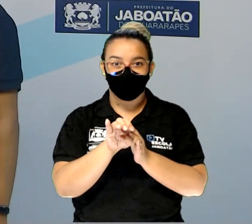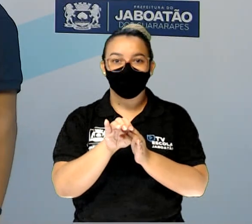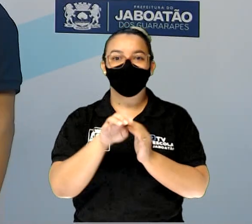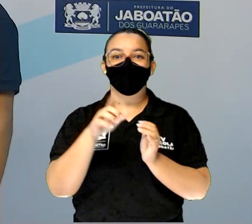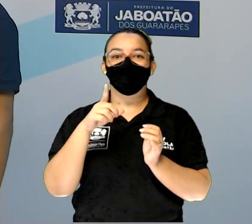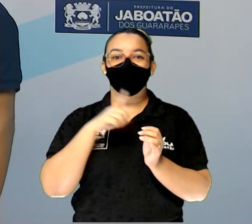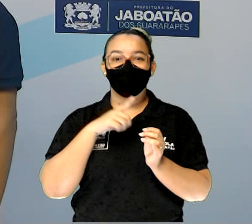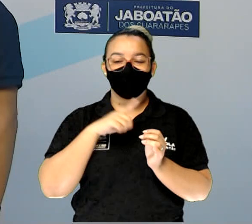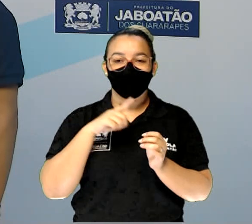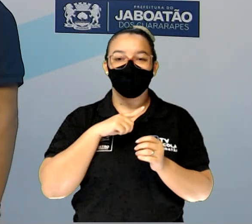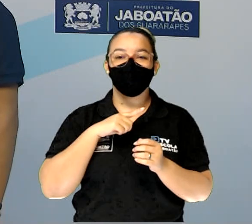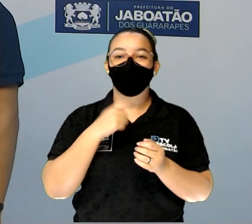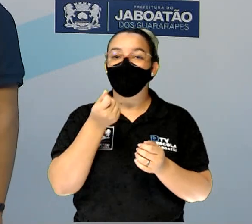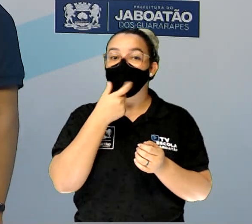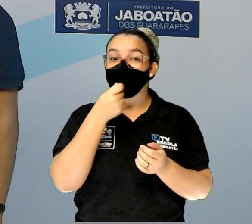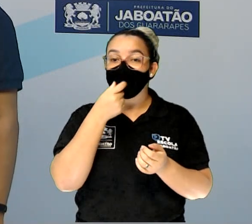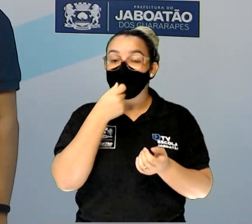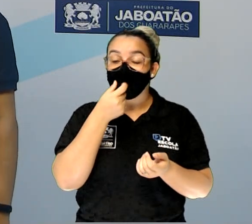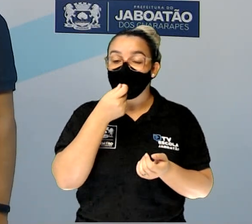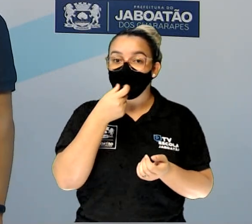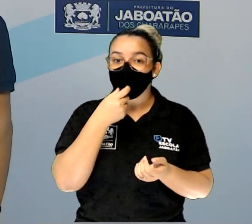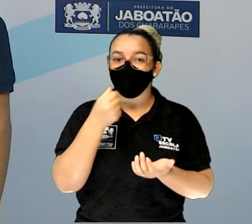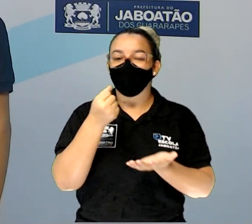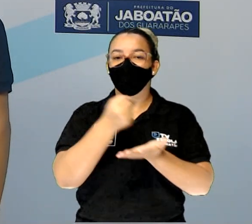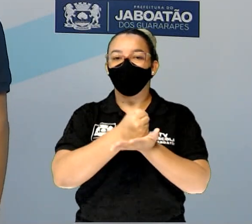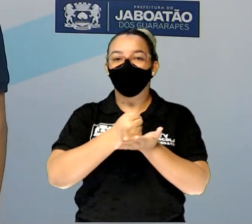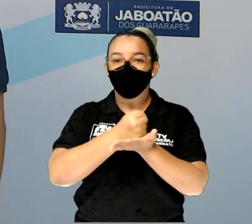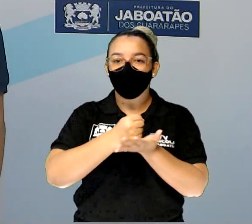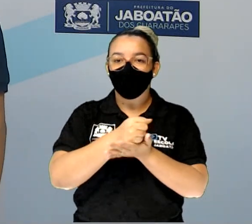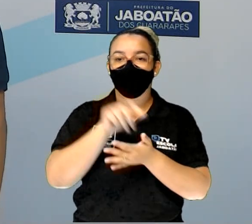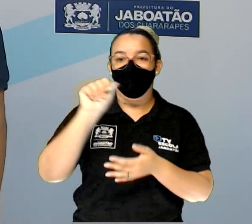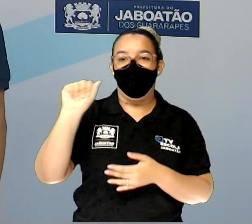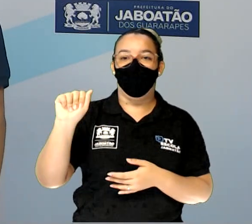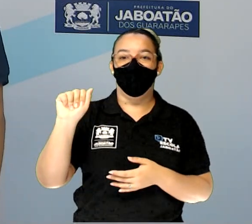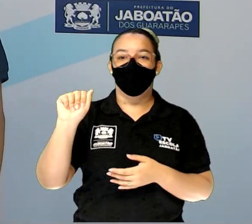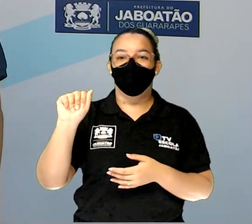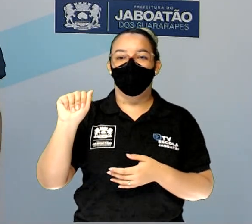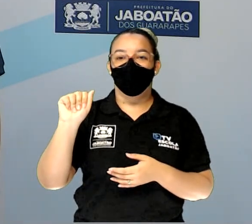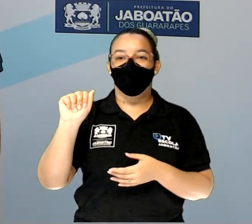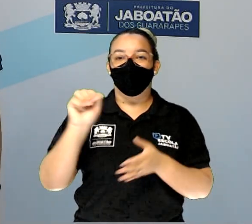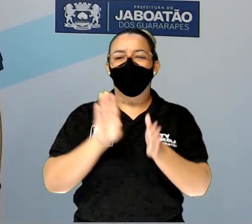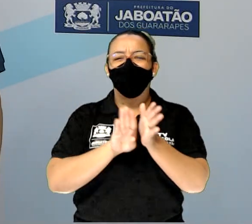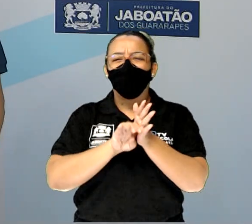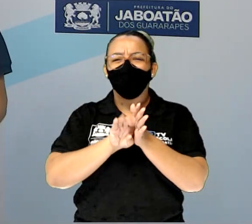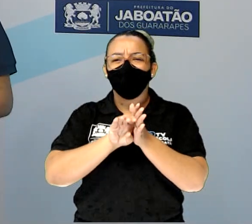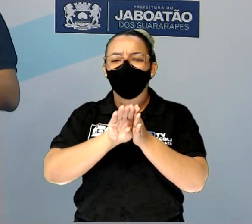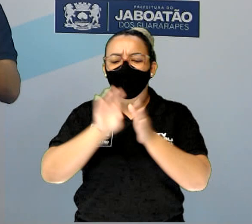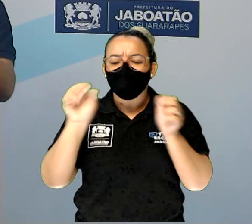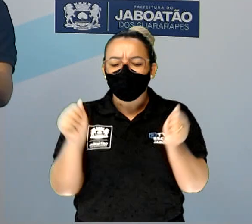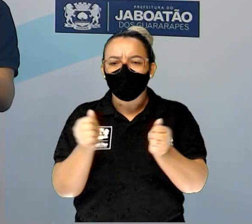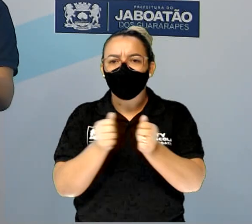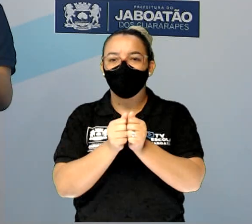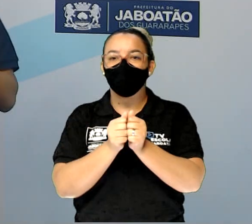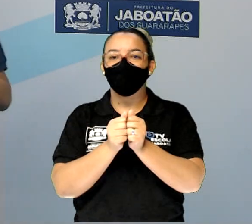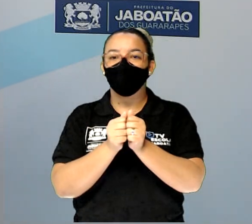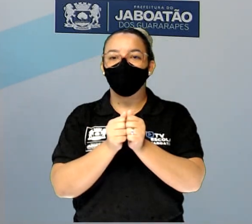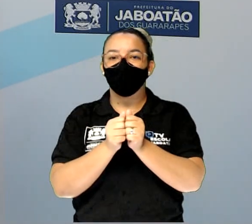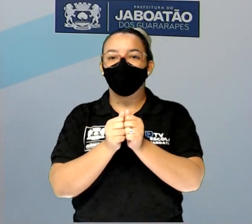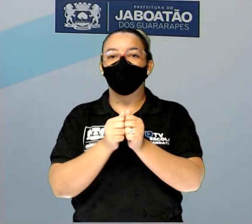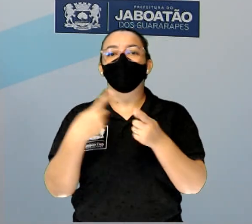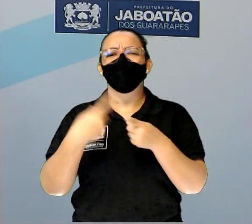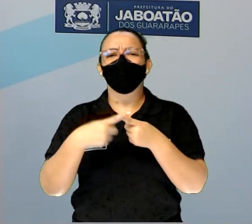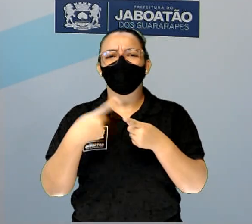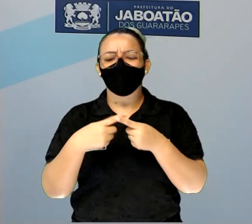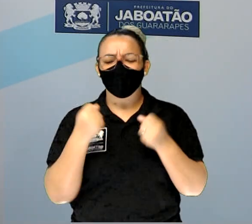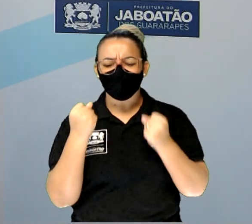mais antibiótico do que no começo, as bactérias que ficam aqui foram selecionadas pela resistência a